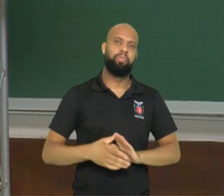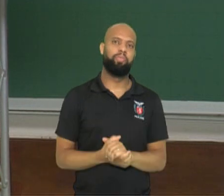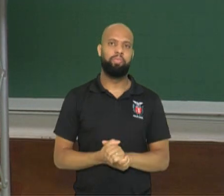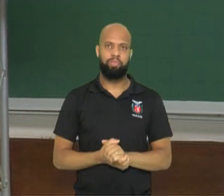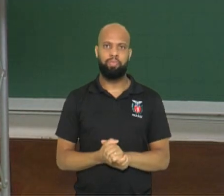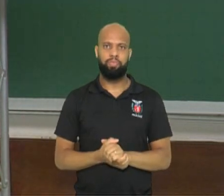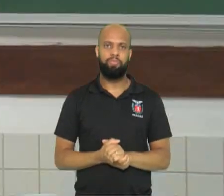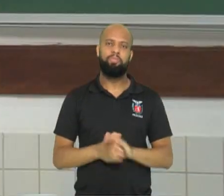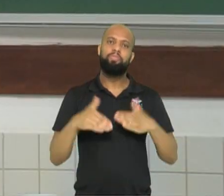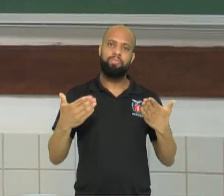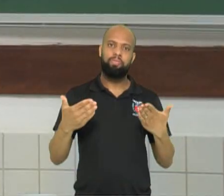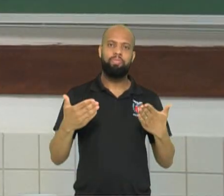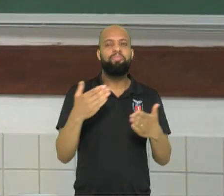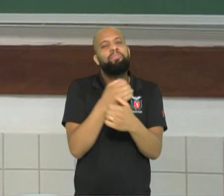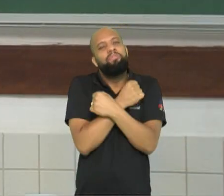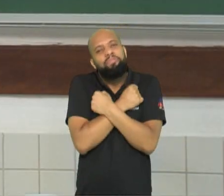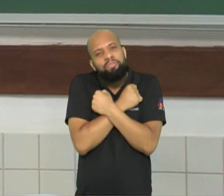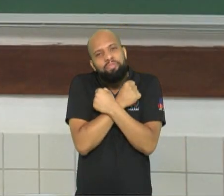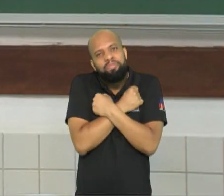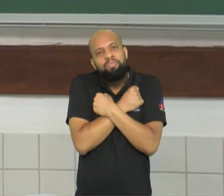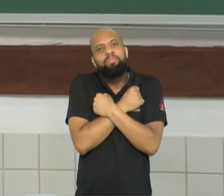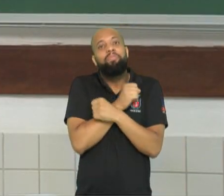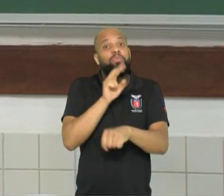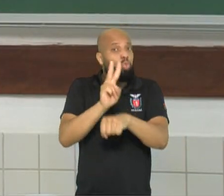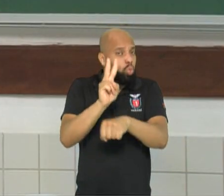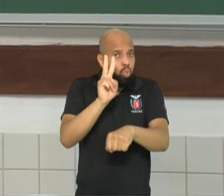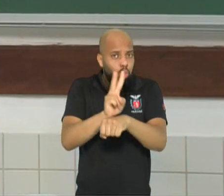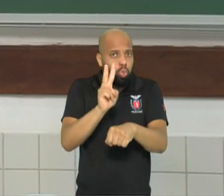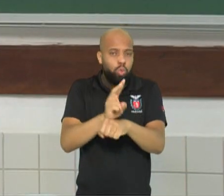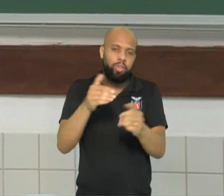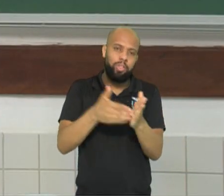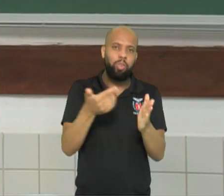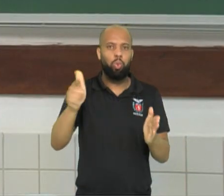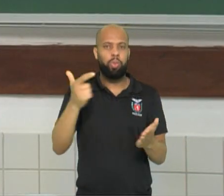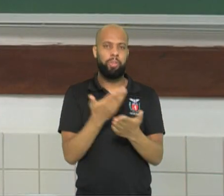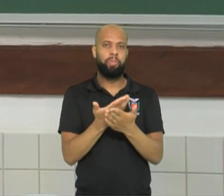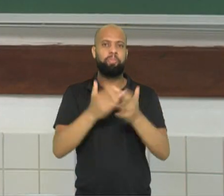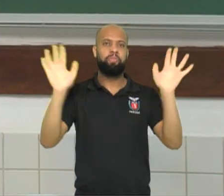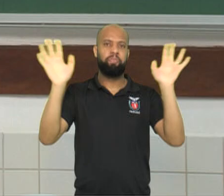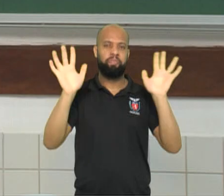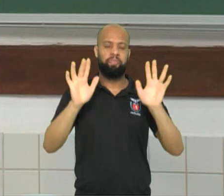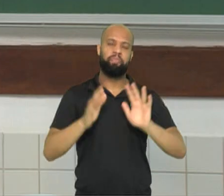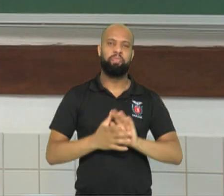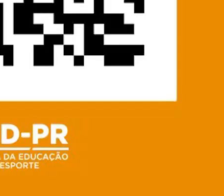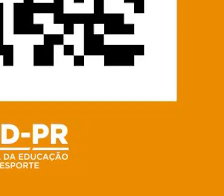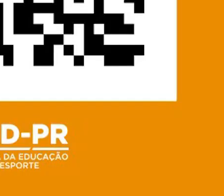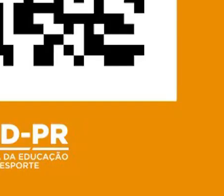seno. Gente, um abraço, se cuidem e até a próxima. Tchau, tchau!